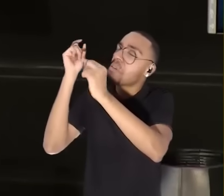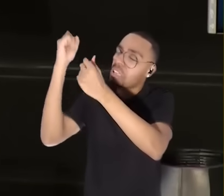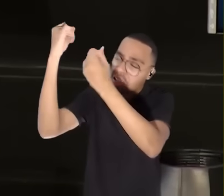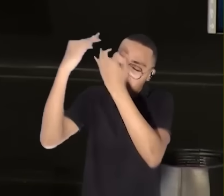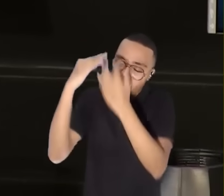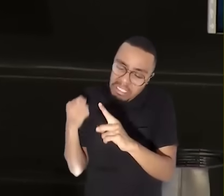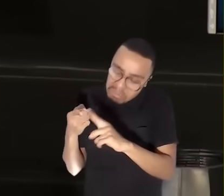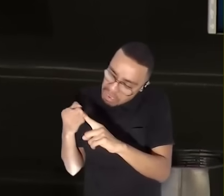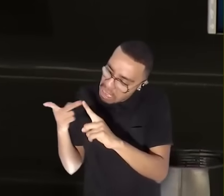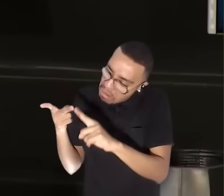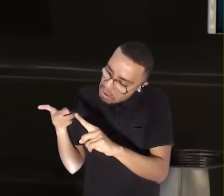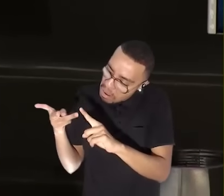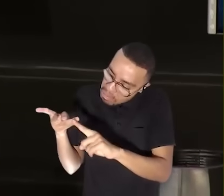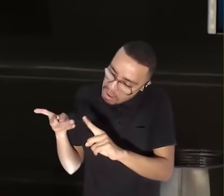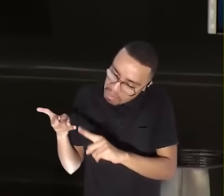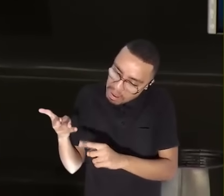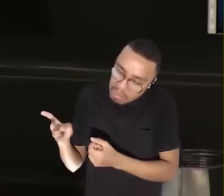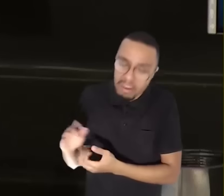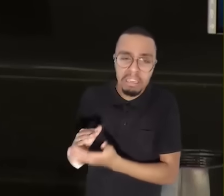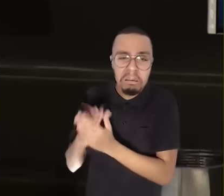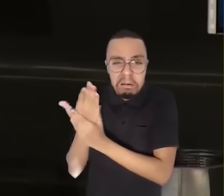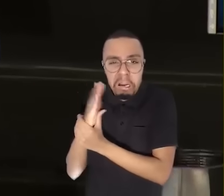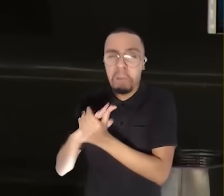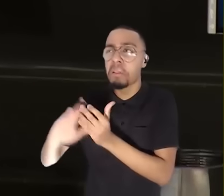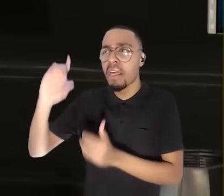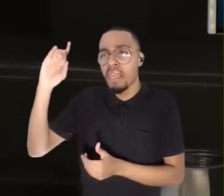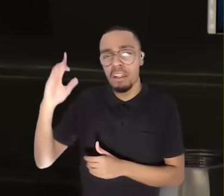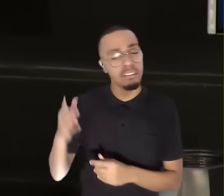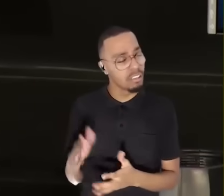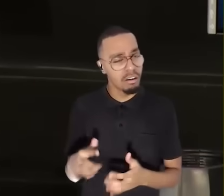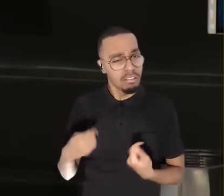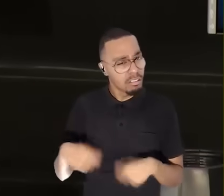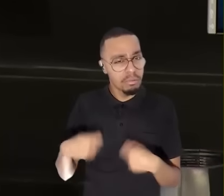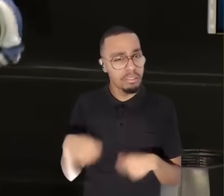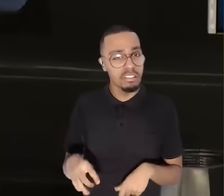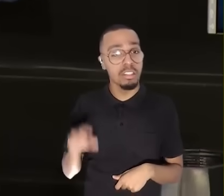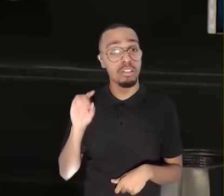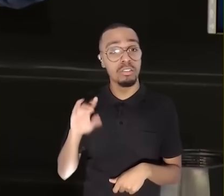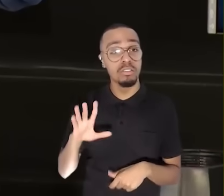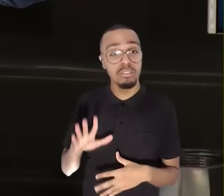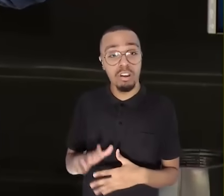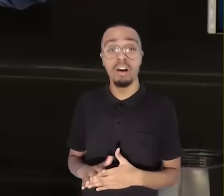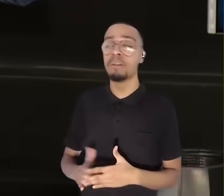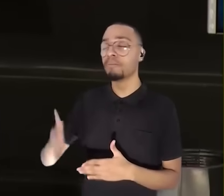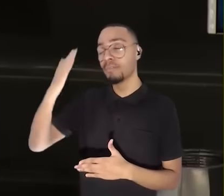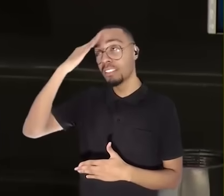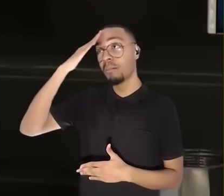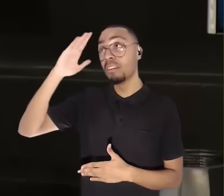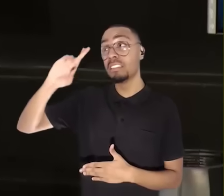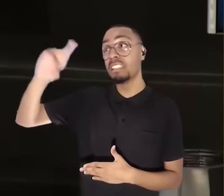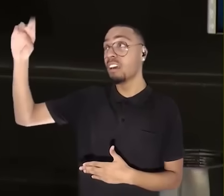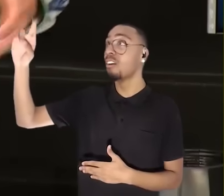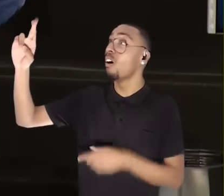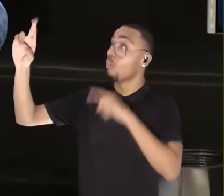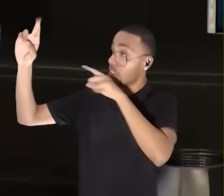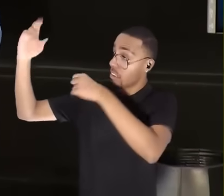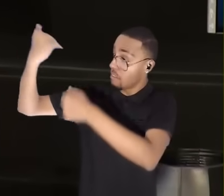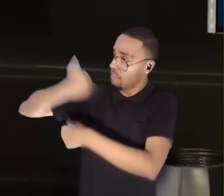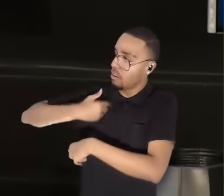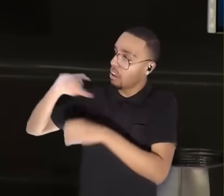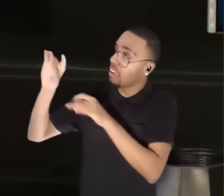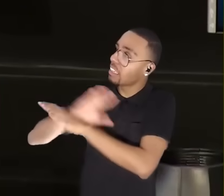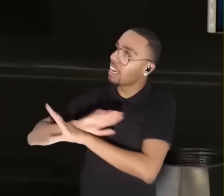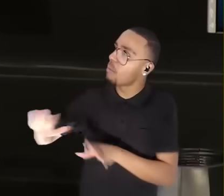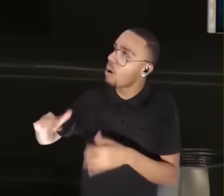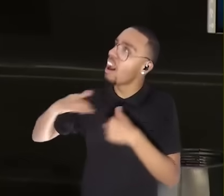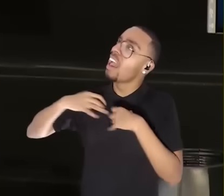coisas. Não preciso ficar repetindo e incomodando a Deus. O que eu preciso é dizer: Senhor, o Senhor falou que está consumado, o Senhor falou que acabou, então eu quero